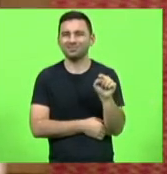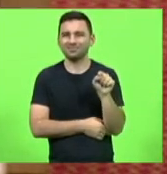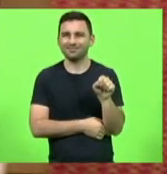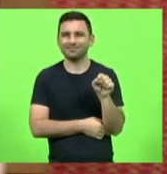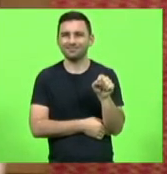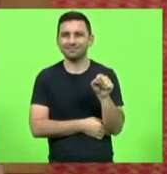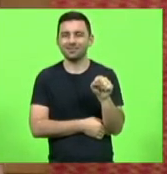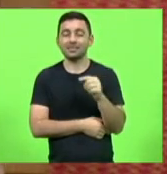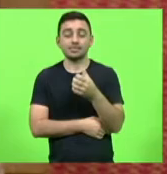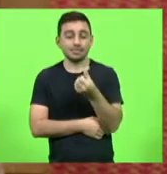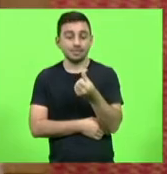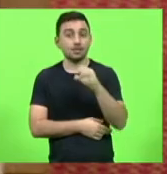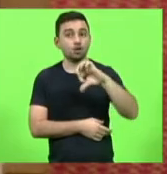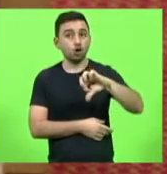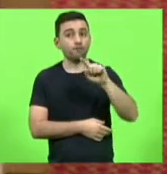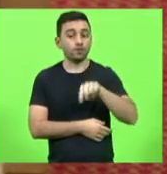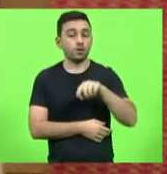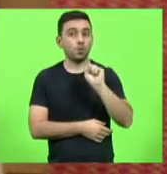69,8